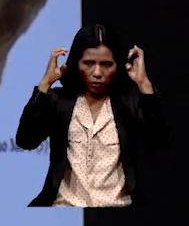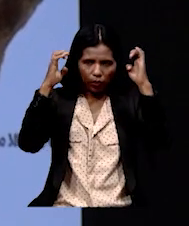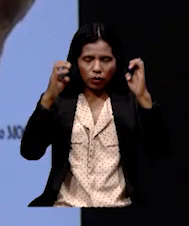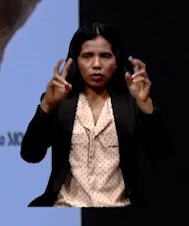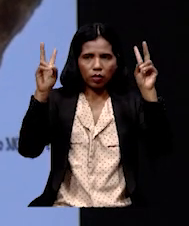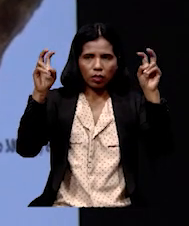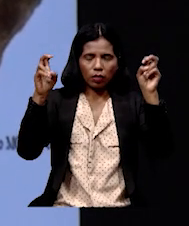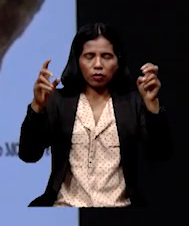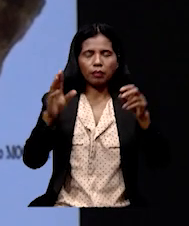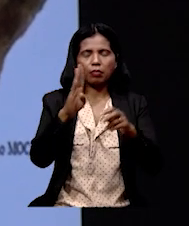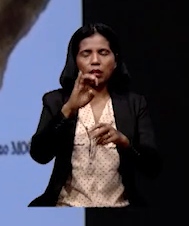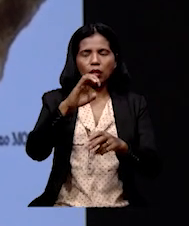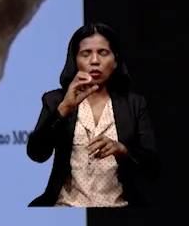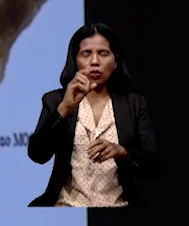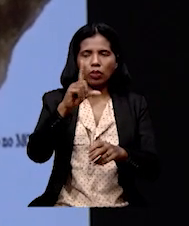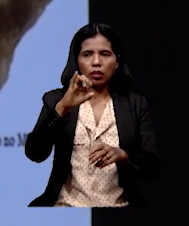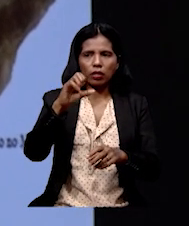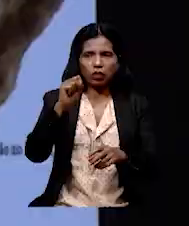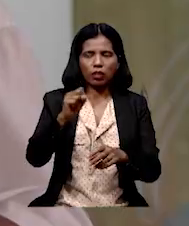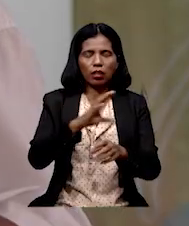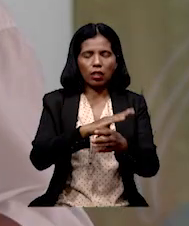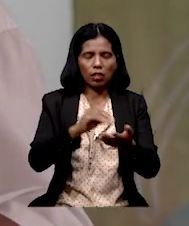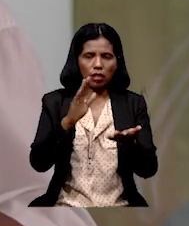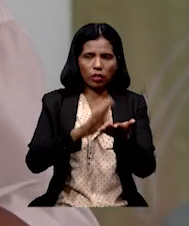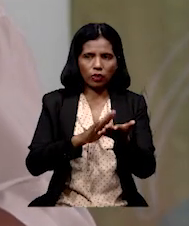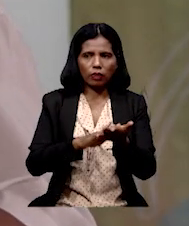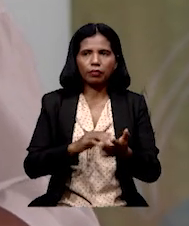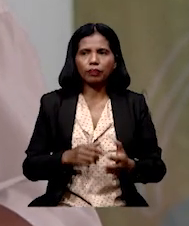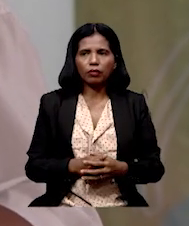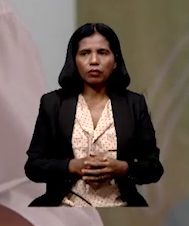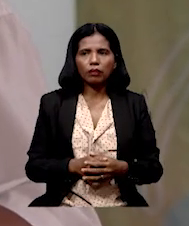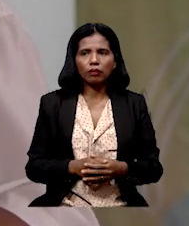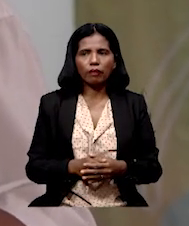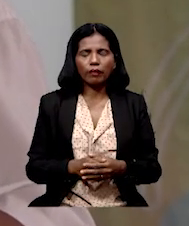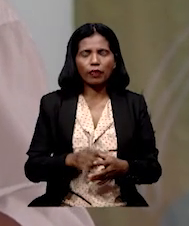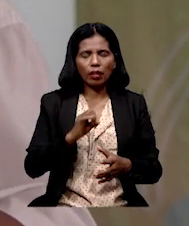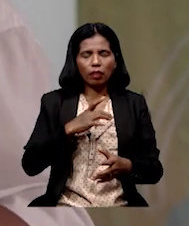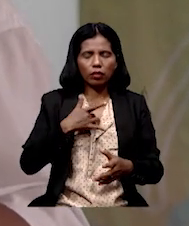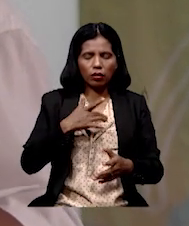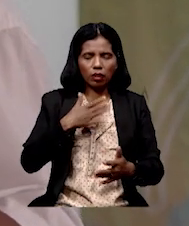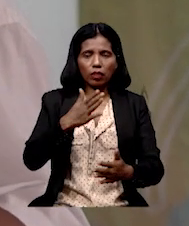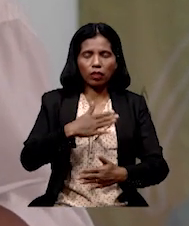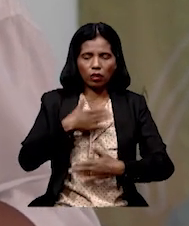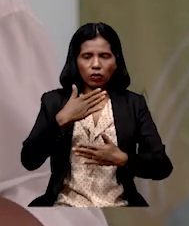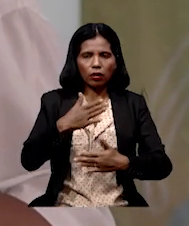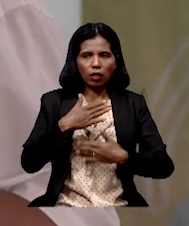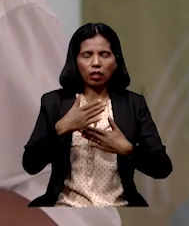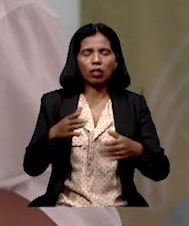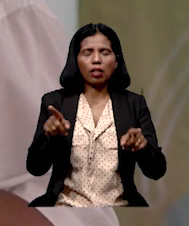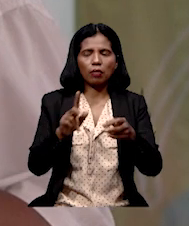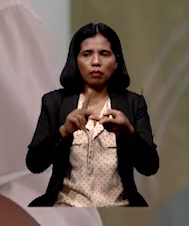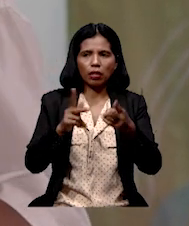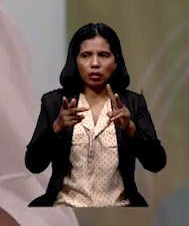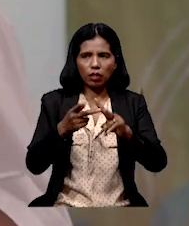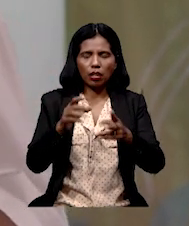título Biologia, 10º ano de escolaridade. Hoje, sente honrado ter teves, por ser parceiro ira,